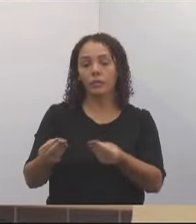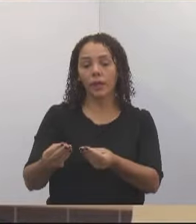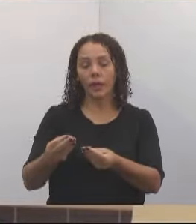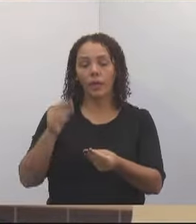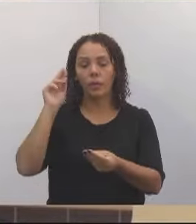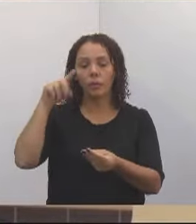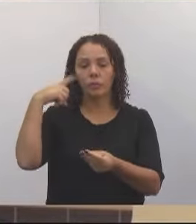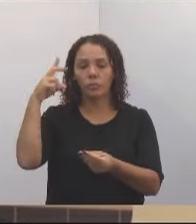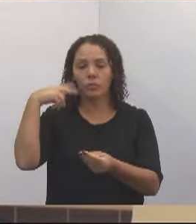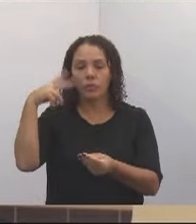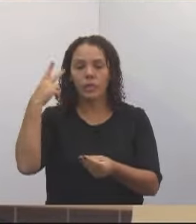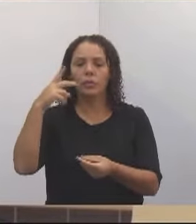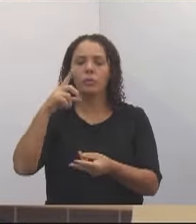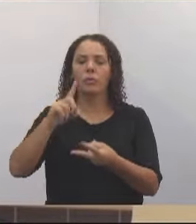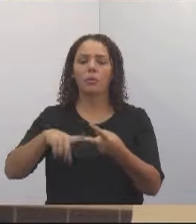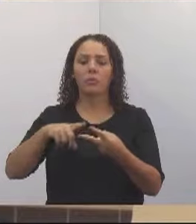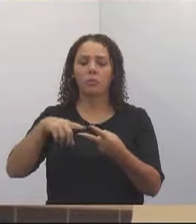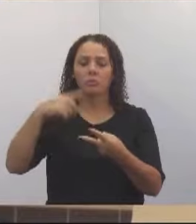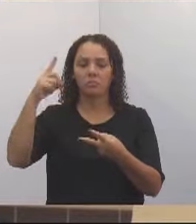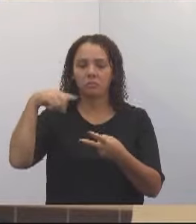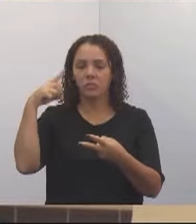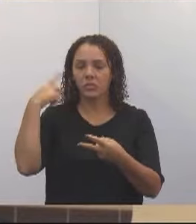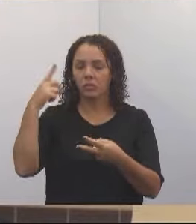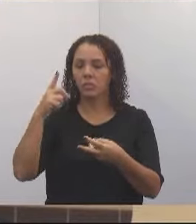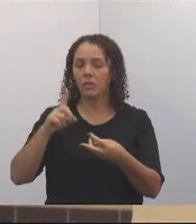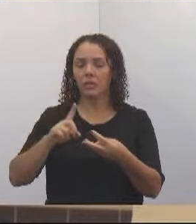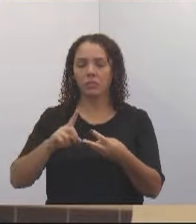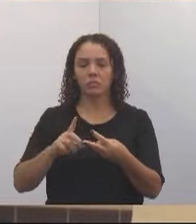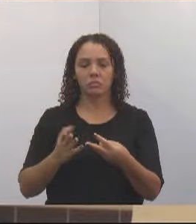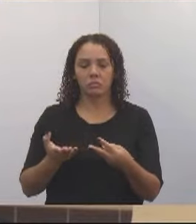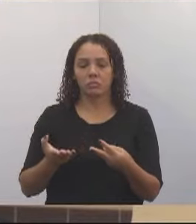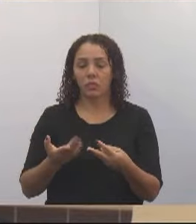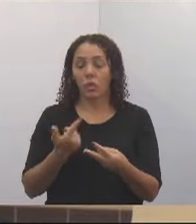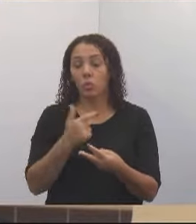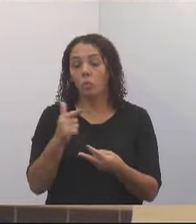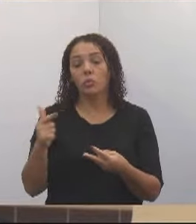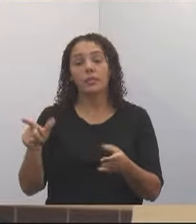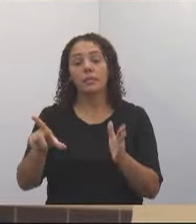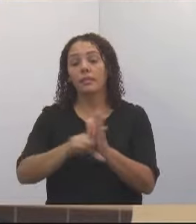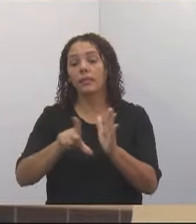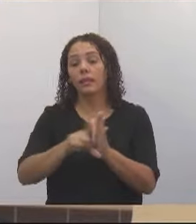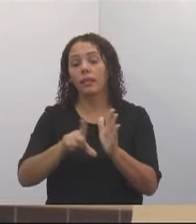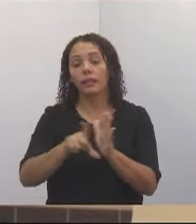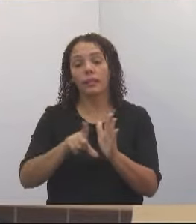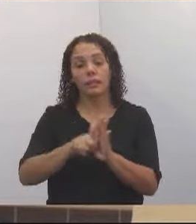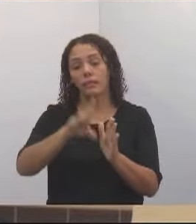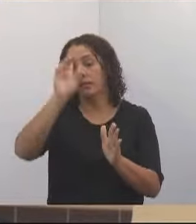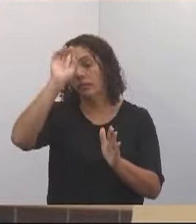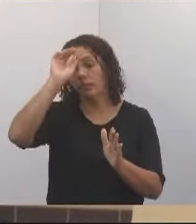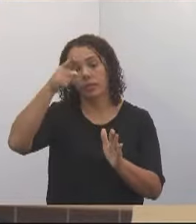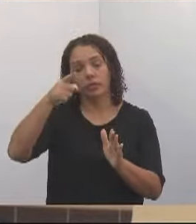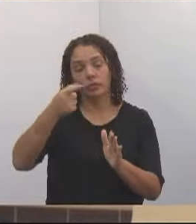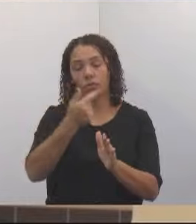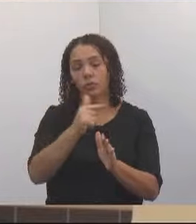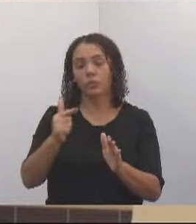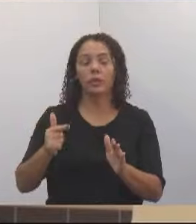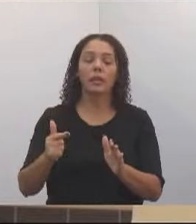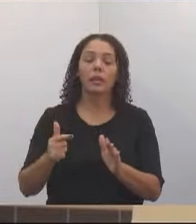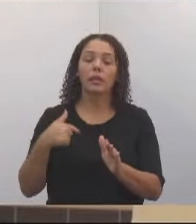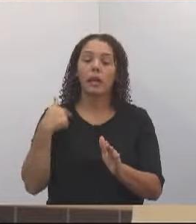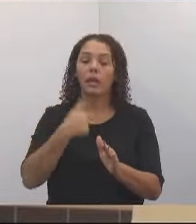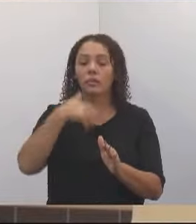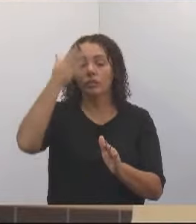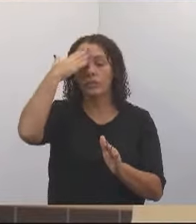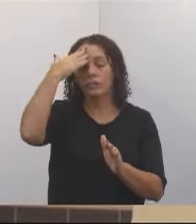ou deputada. Não há previsão legal. E se não há previsão legal, a gente sabe que a administração